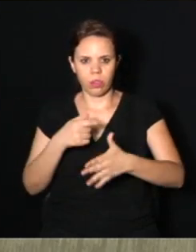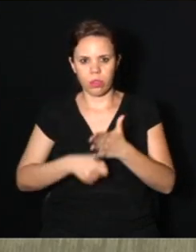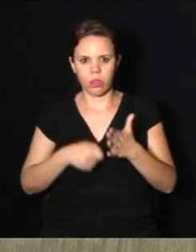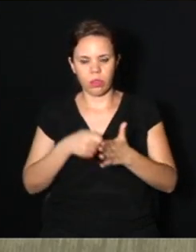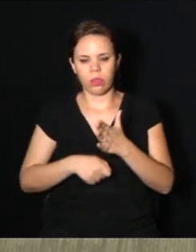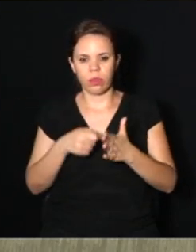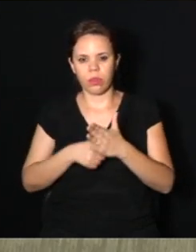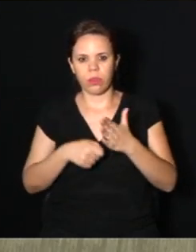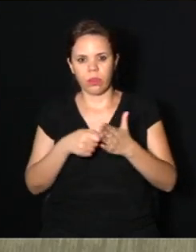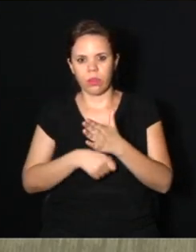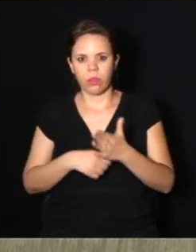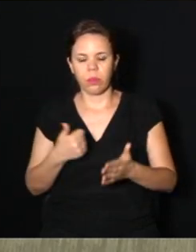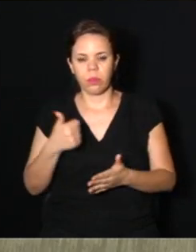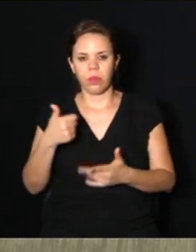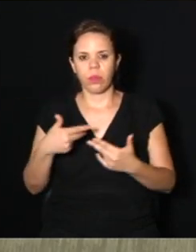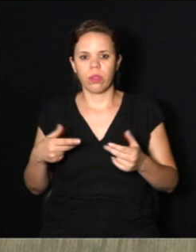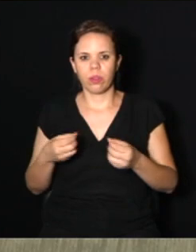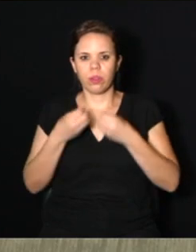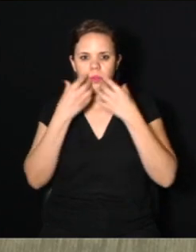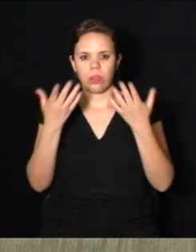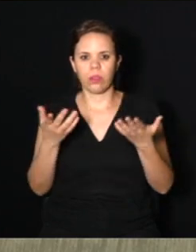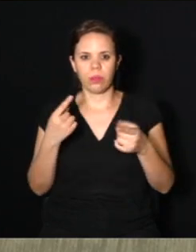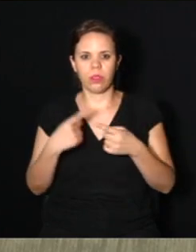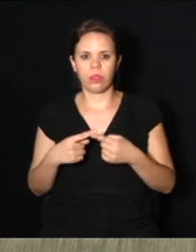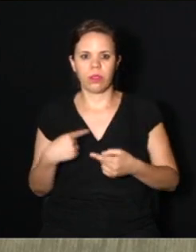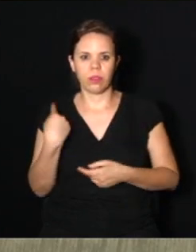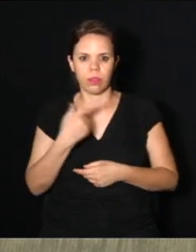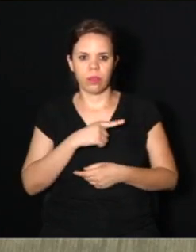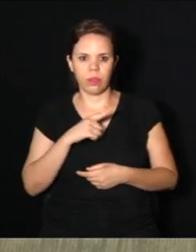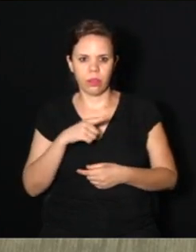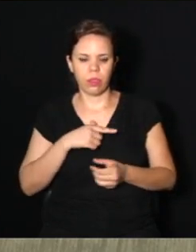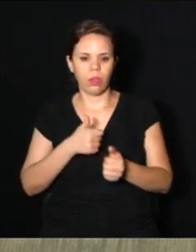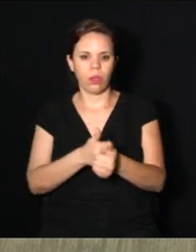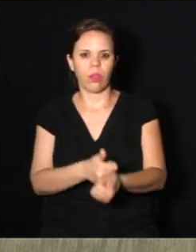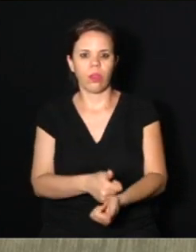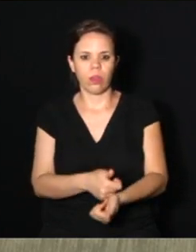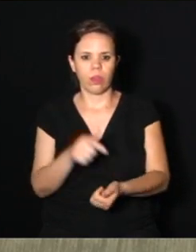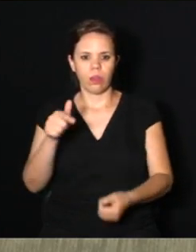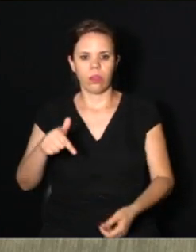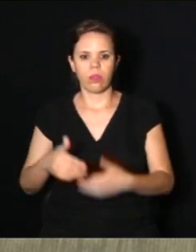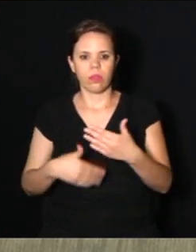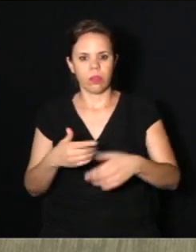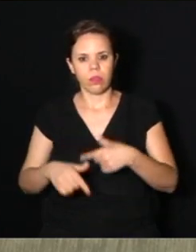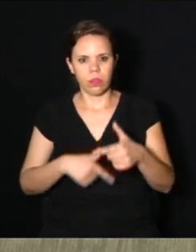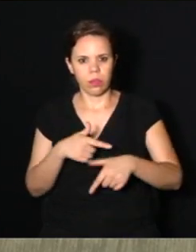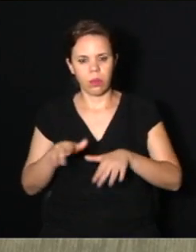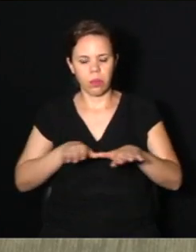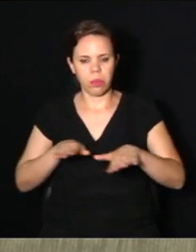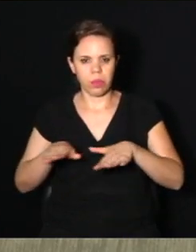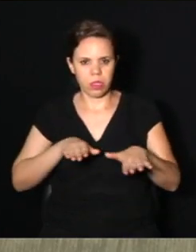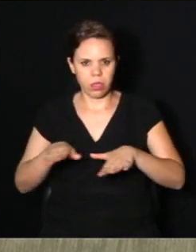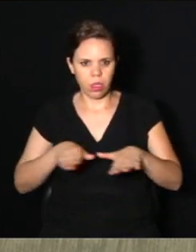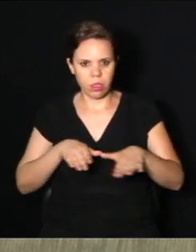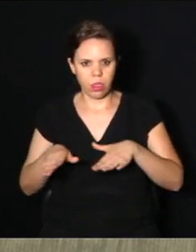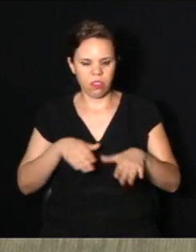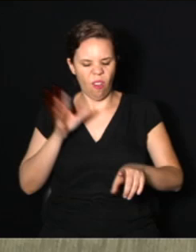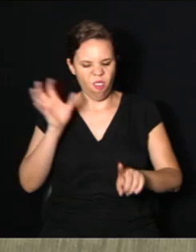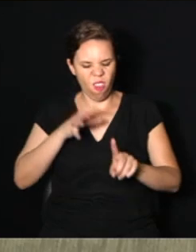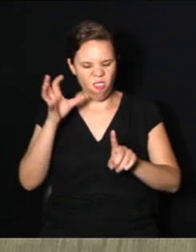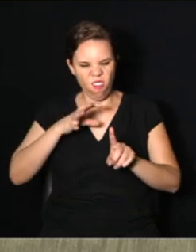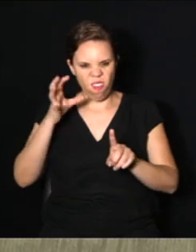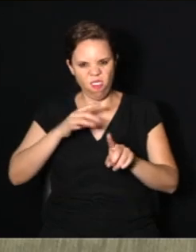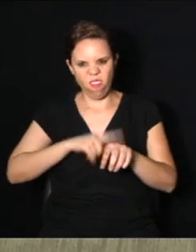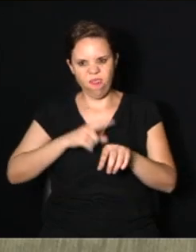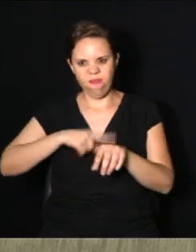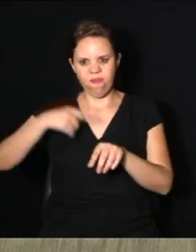luta. Primeira coisa que é importante dizer assim, porque a gente está acompanhando esse processo de mobilização, de pressão já faz algum